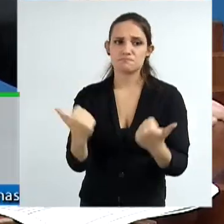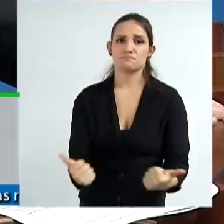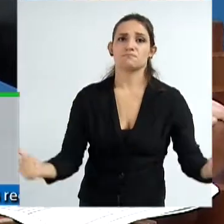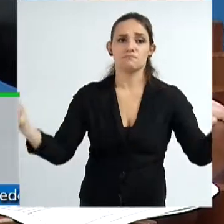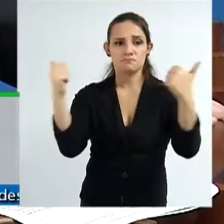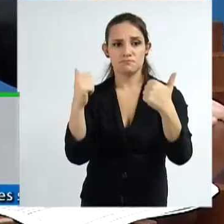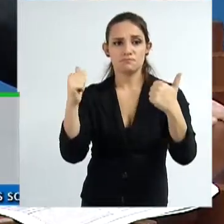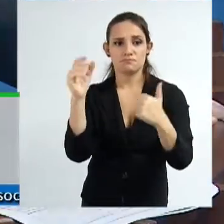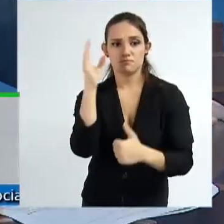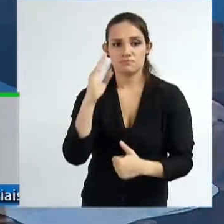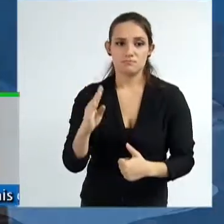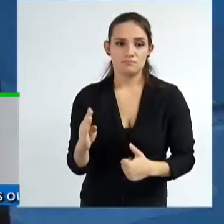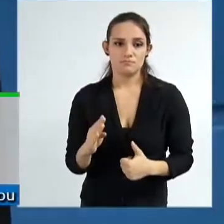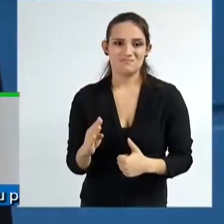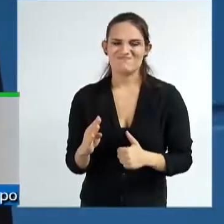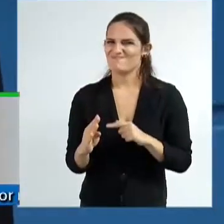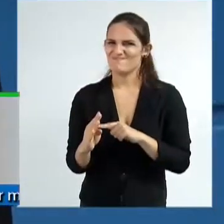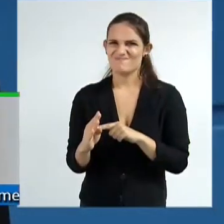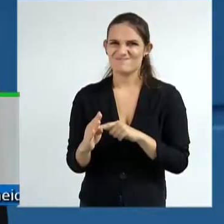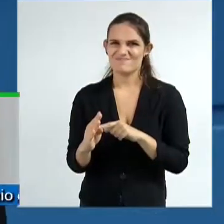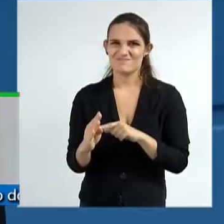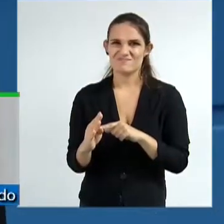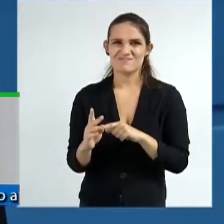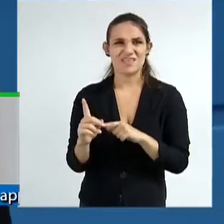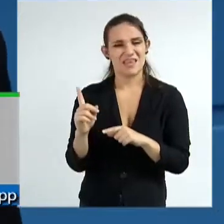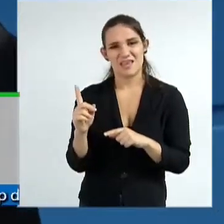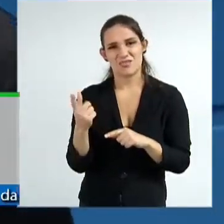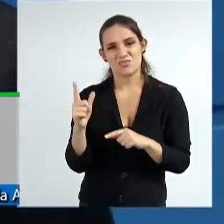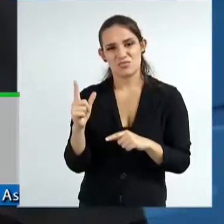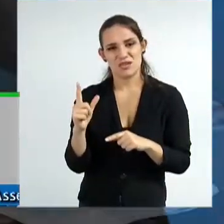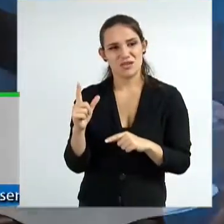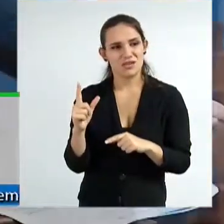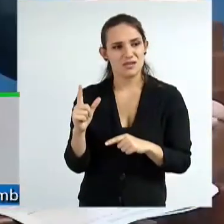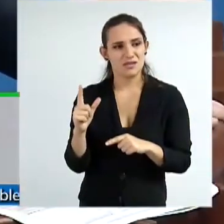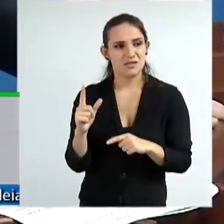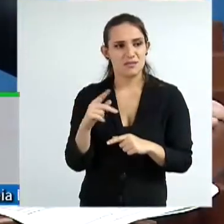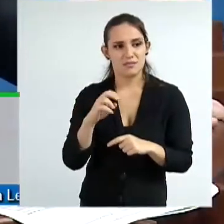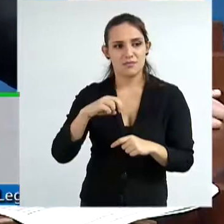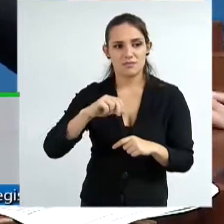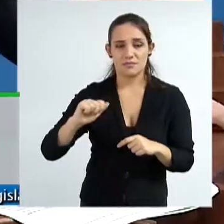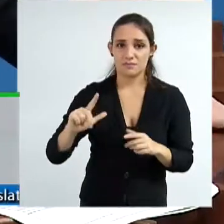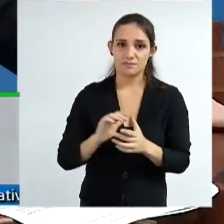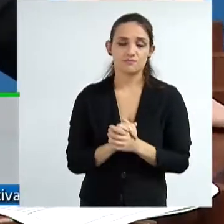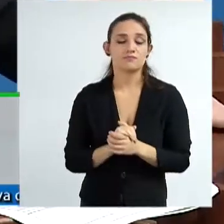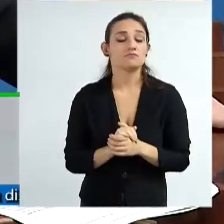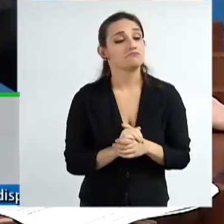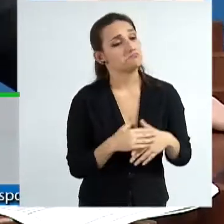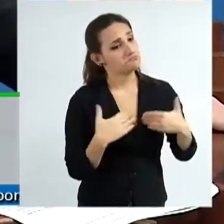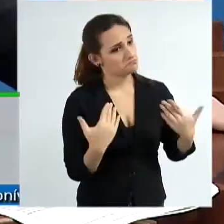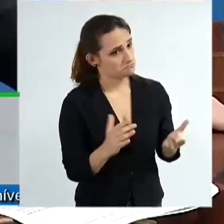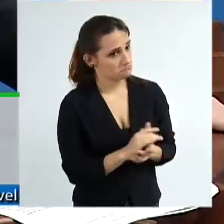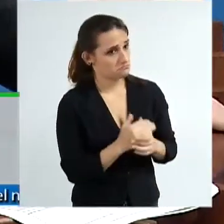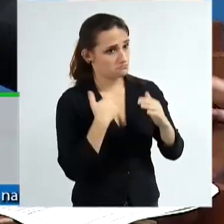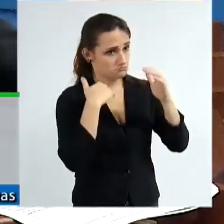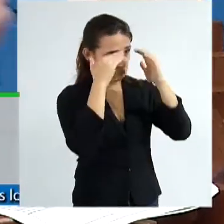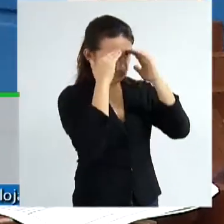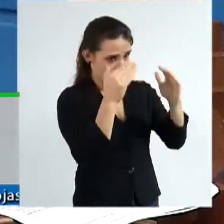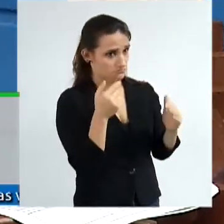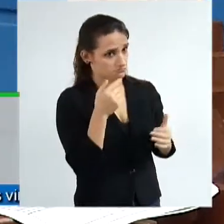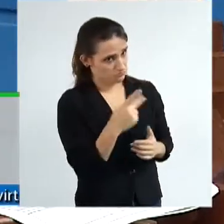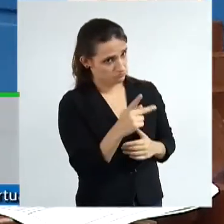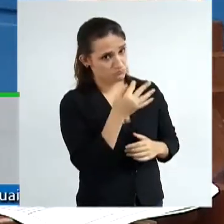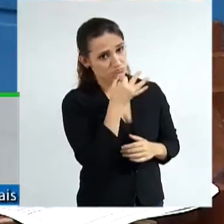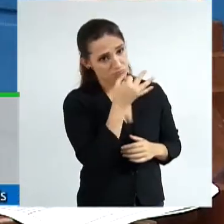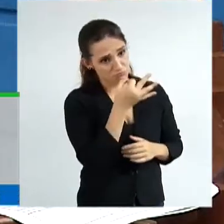para que o Brasil deixe de ser um país da impunidade. Muito obrigado. Eu respeito as posições de Vossa